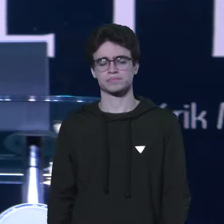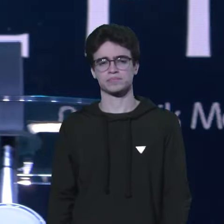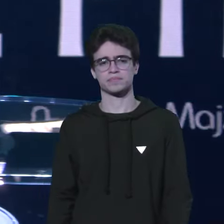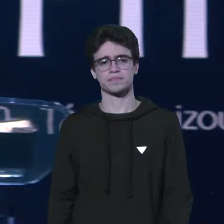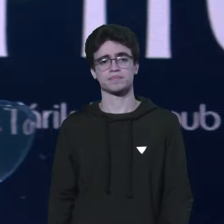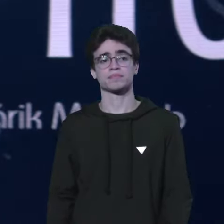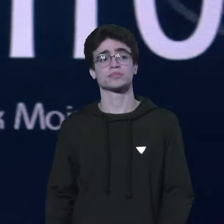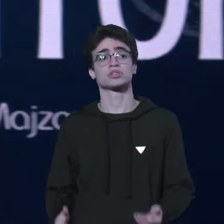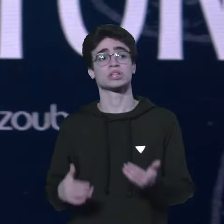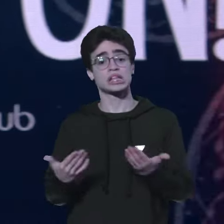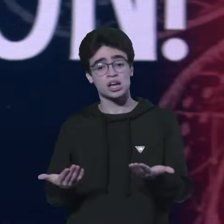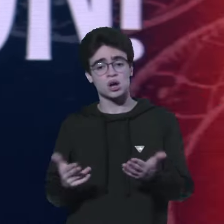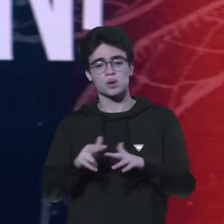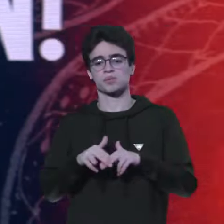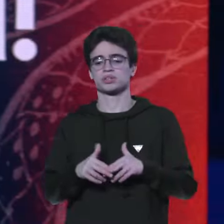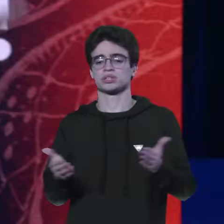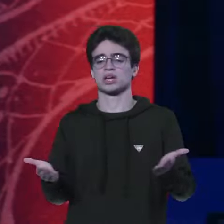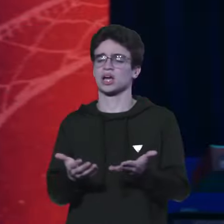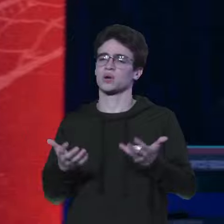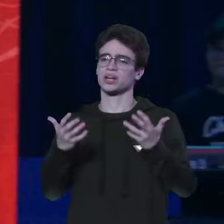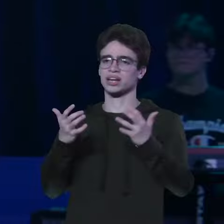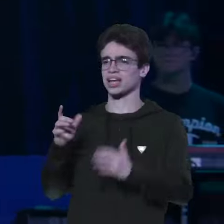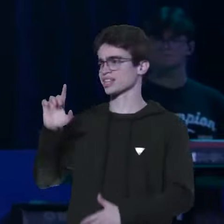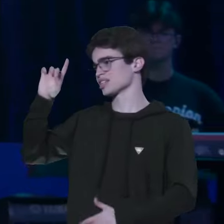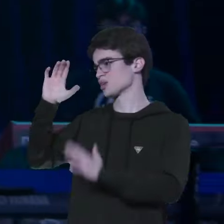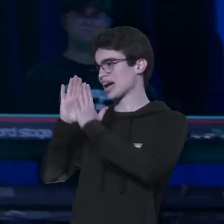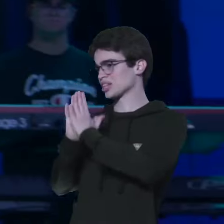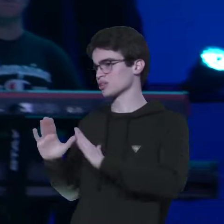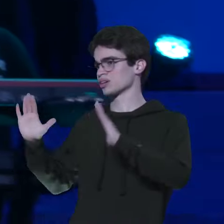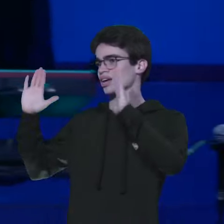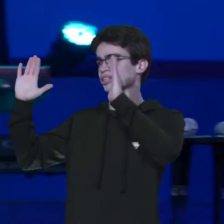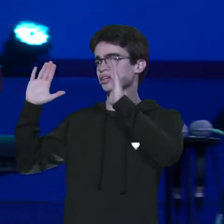Por isso nós vamos adorar a Deus. Fica de pé aí no seu lugar.